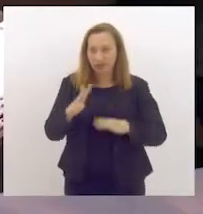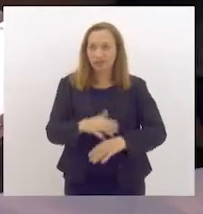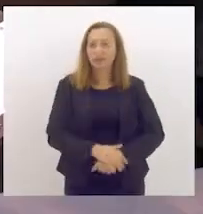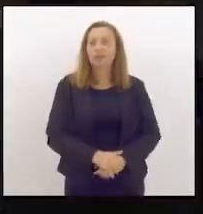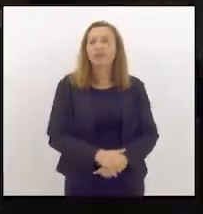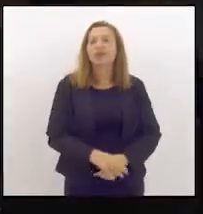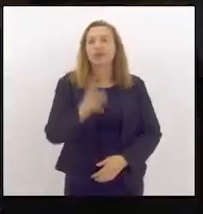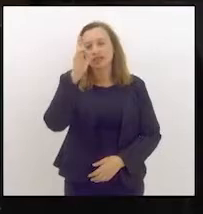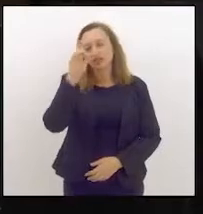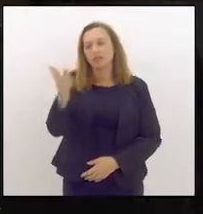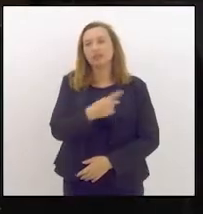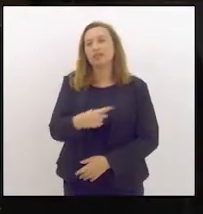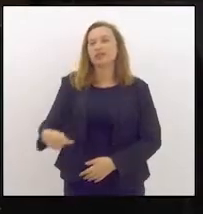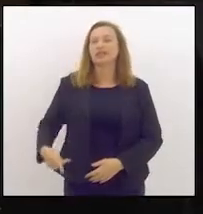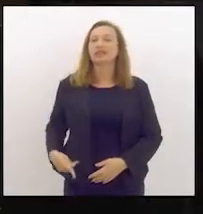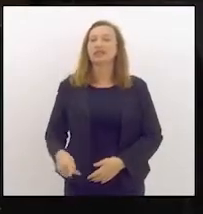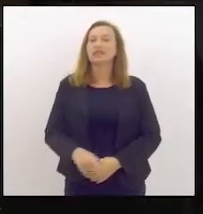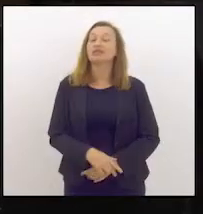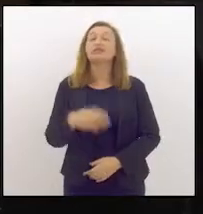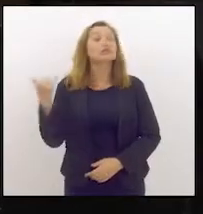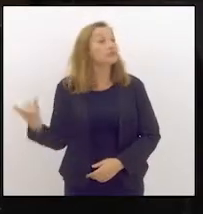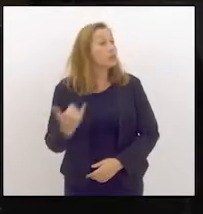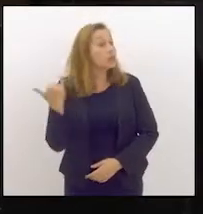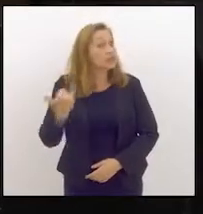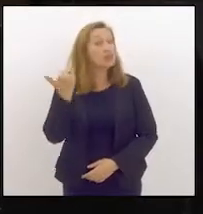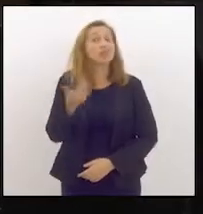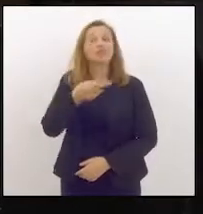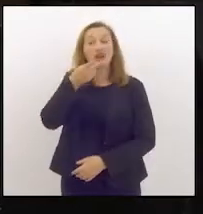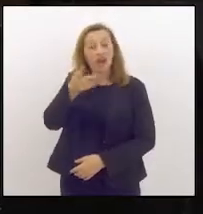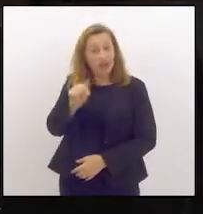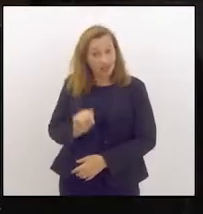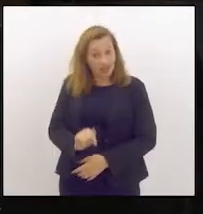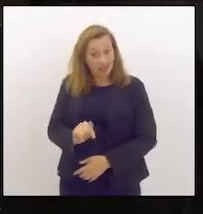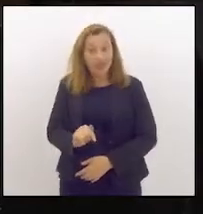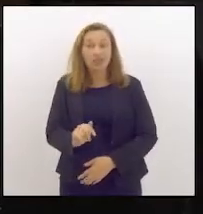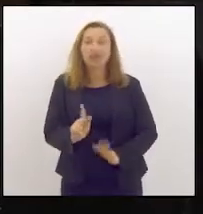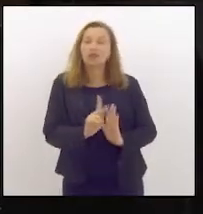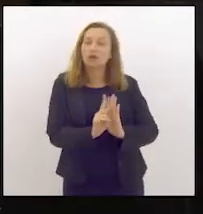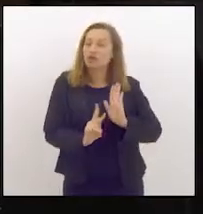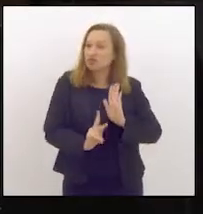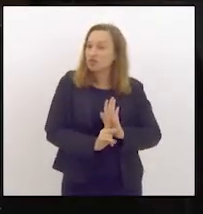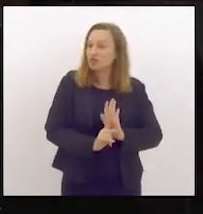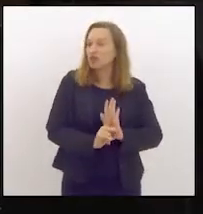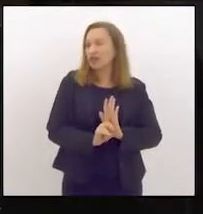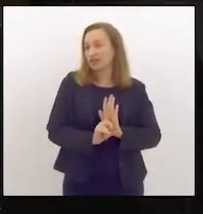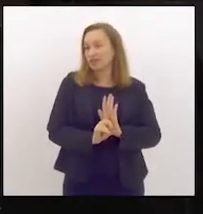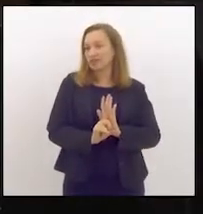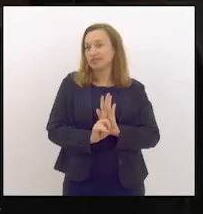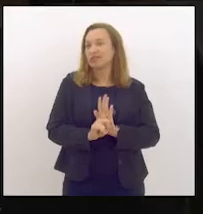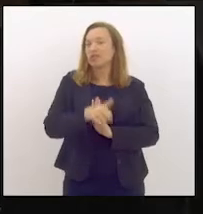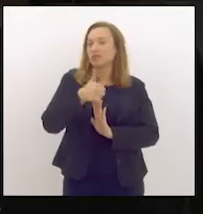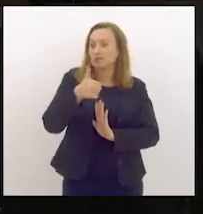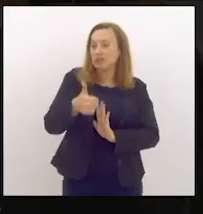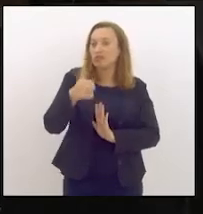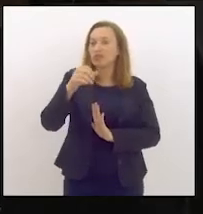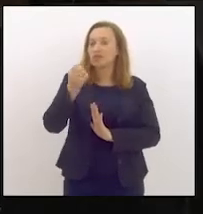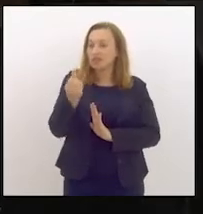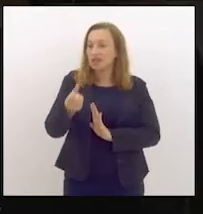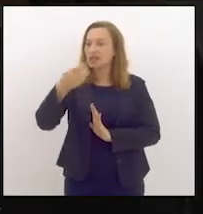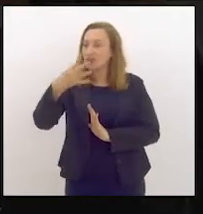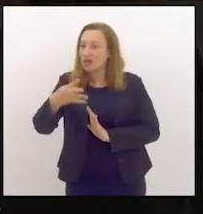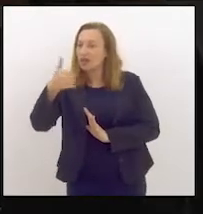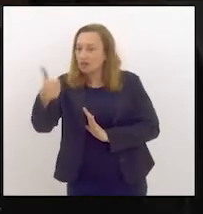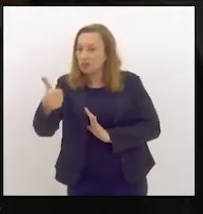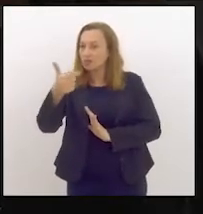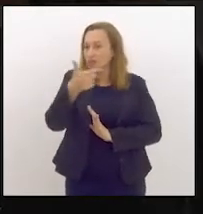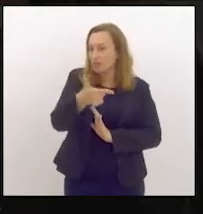senhor presidente muito importante dizer aqui que o projeto de lei 1641